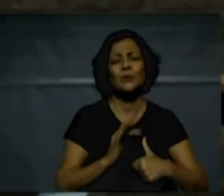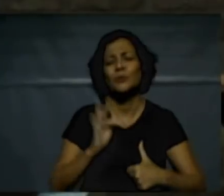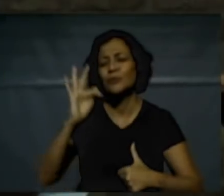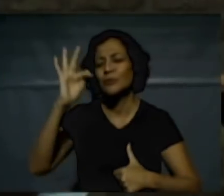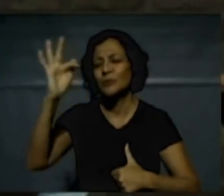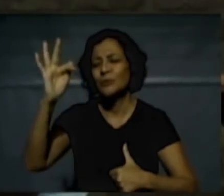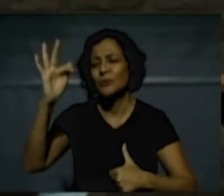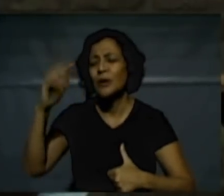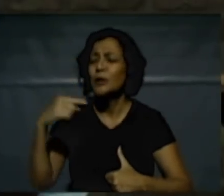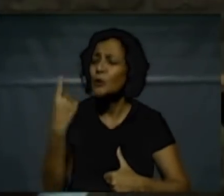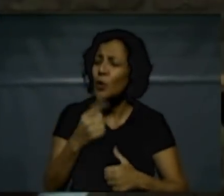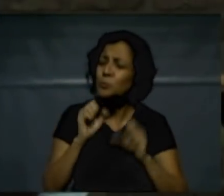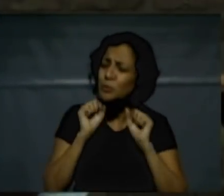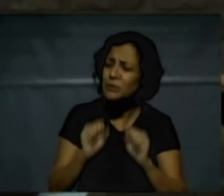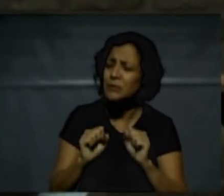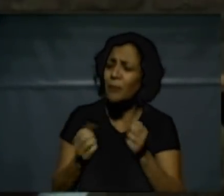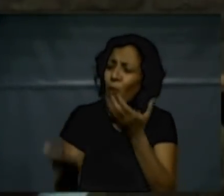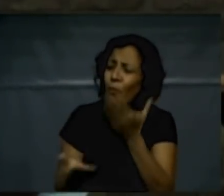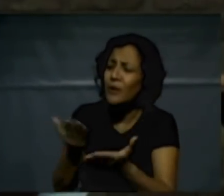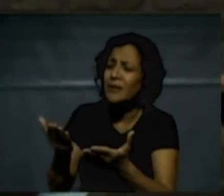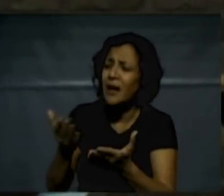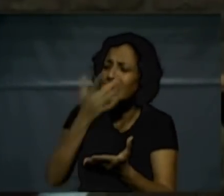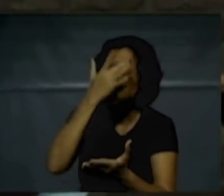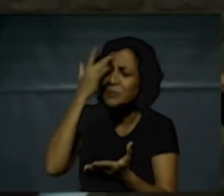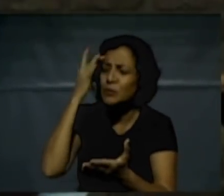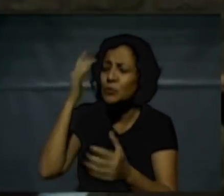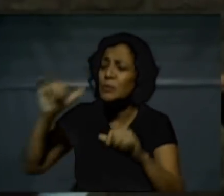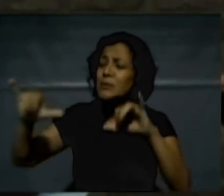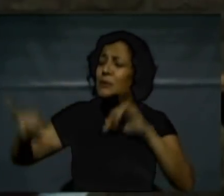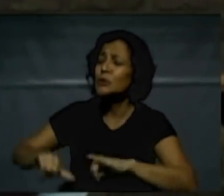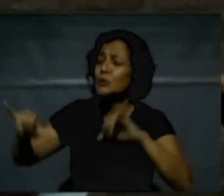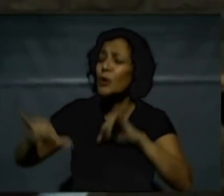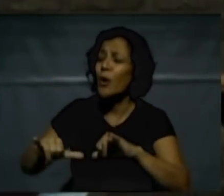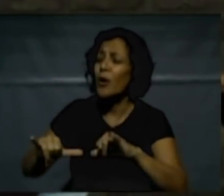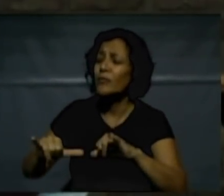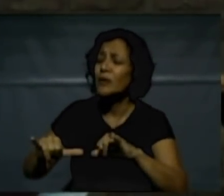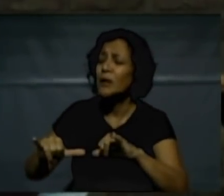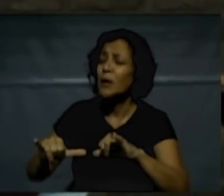daqueles que sofrem, porque não sabemos, mas amanhã poderá ser nós.